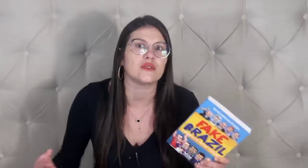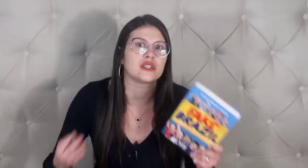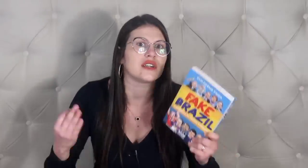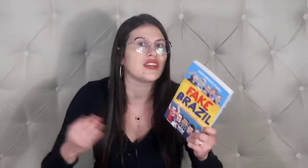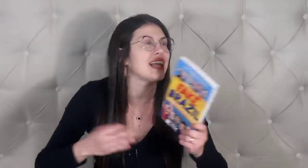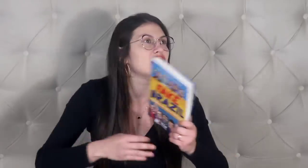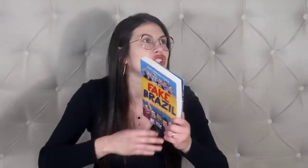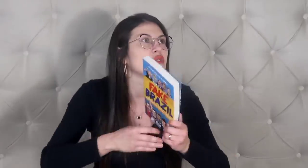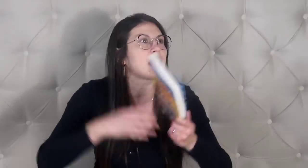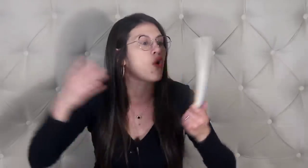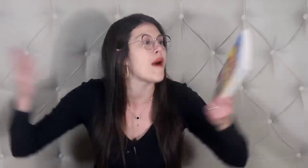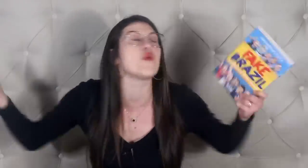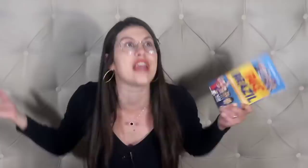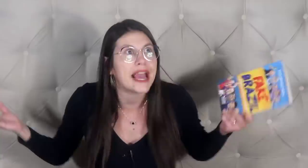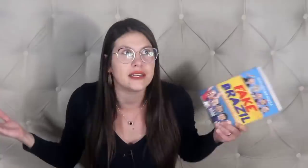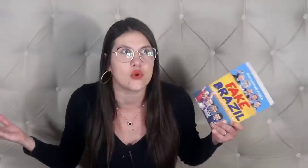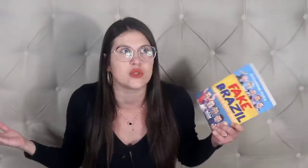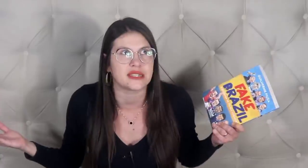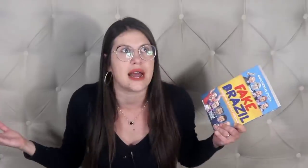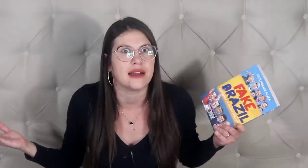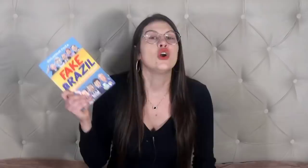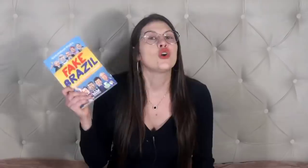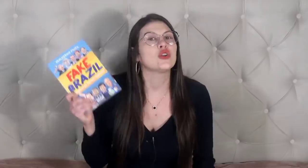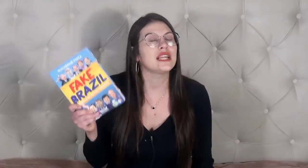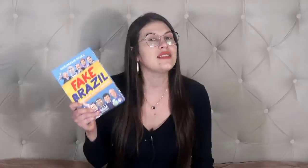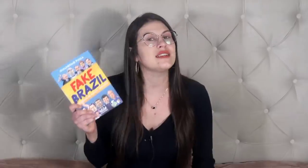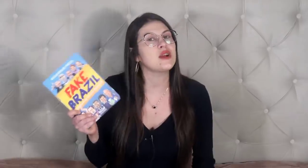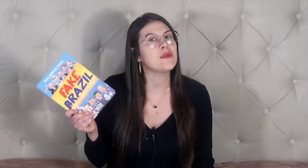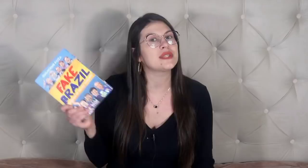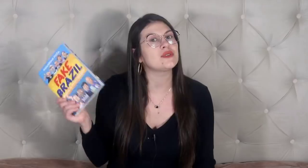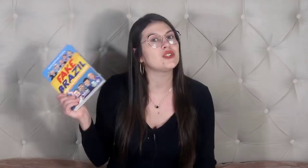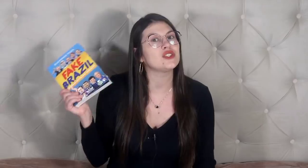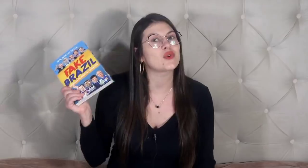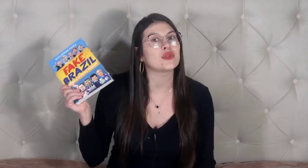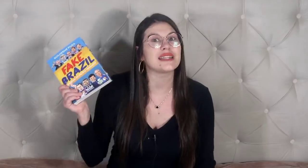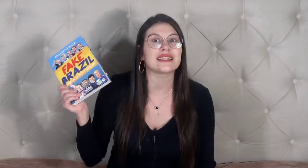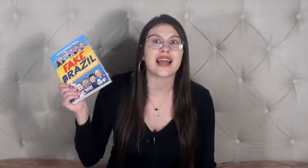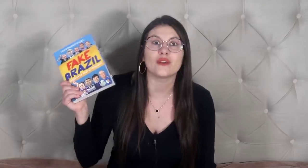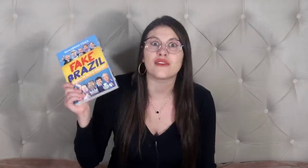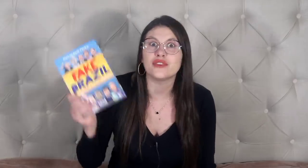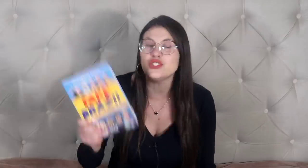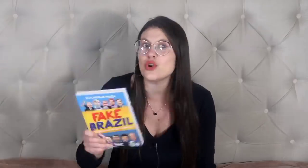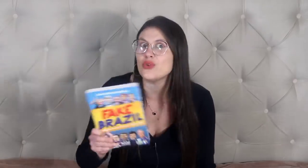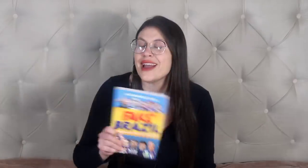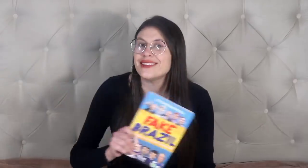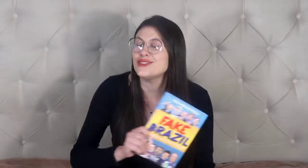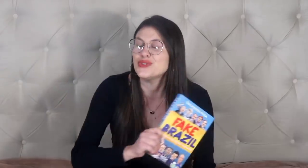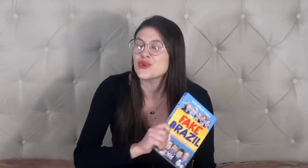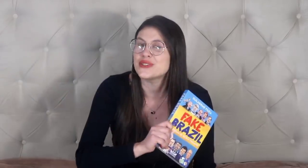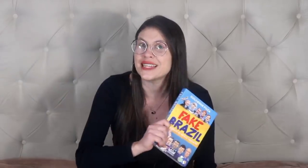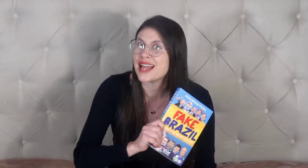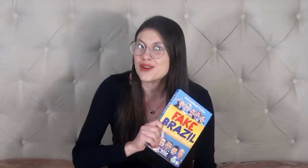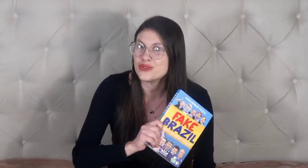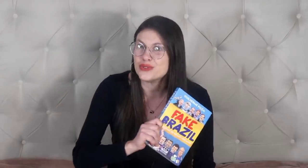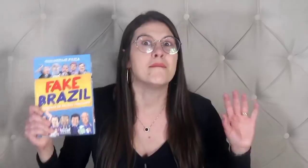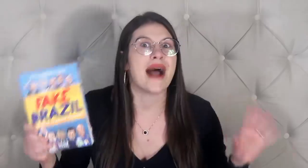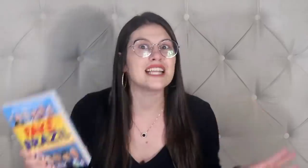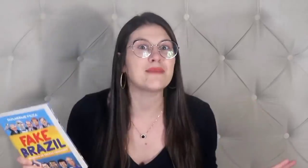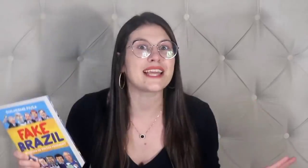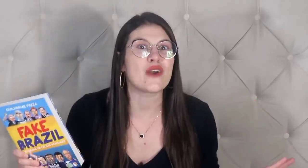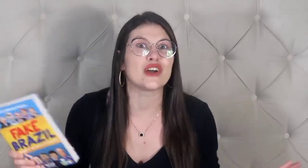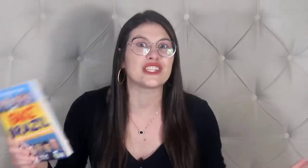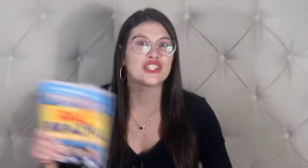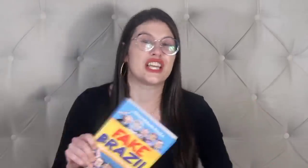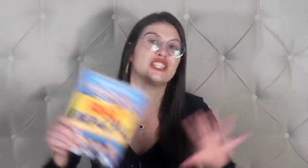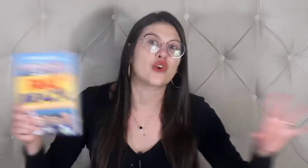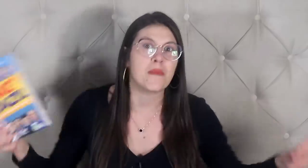não gostar, o que na verdade não tem como alguém não gostar. Com 35% de desconto, ele tá saindo a R$ 28,18.